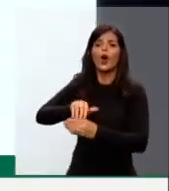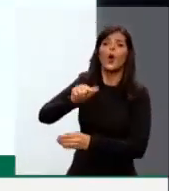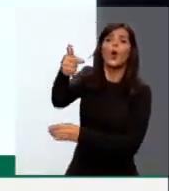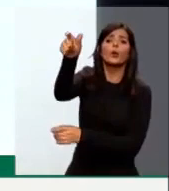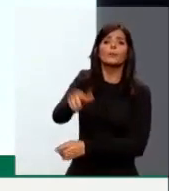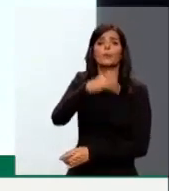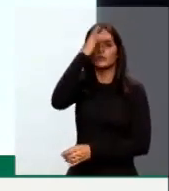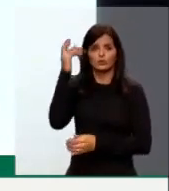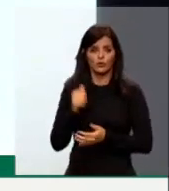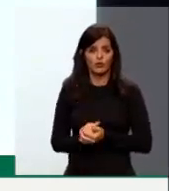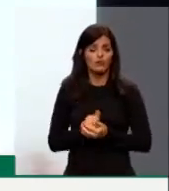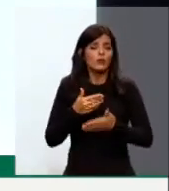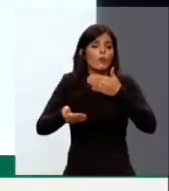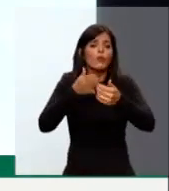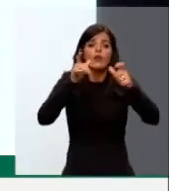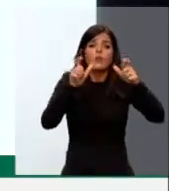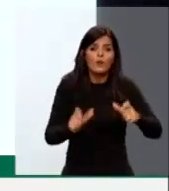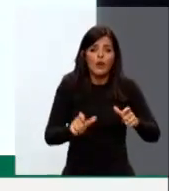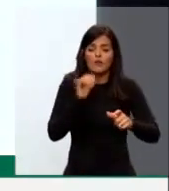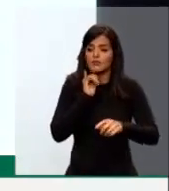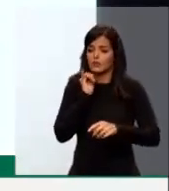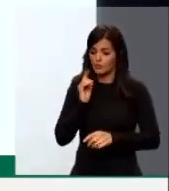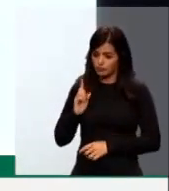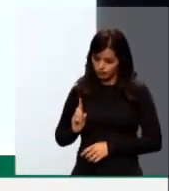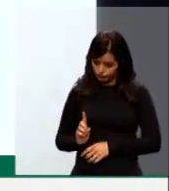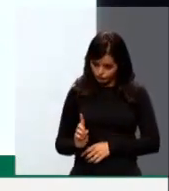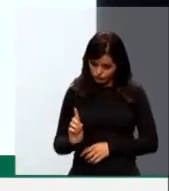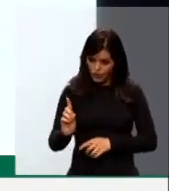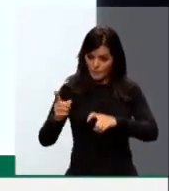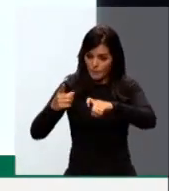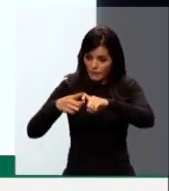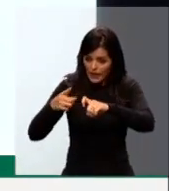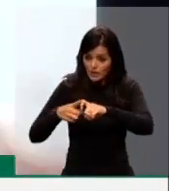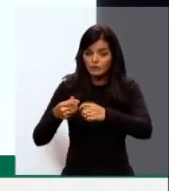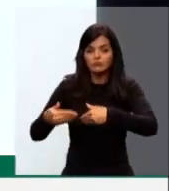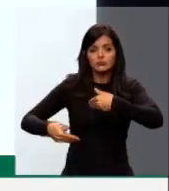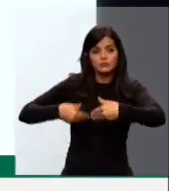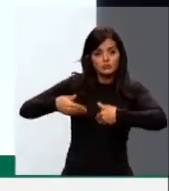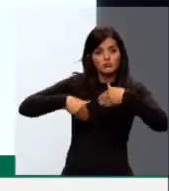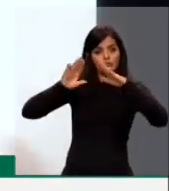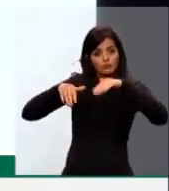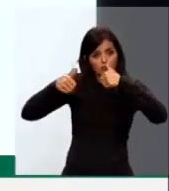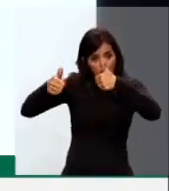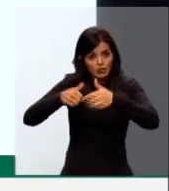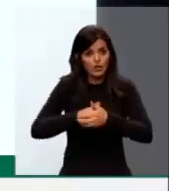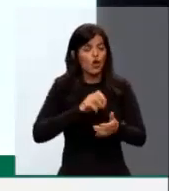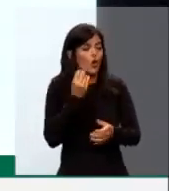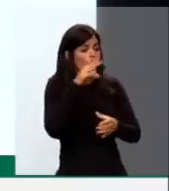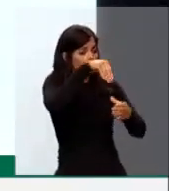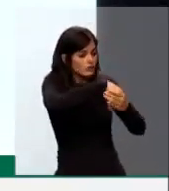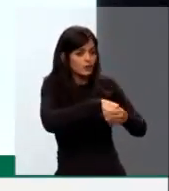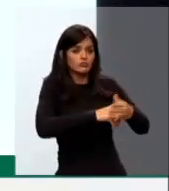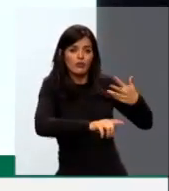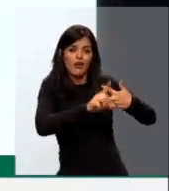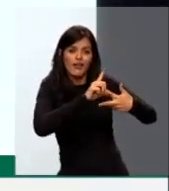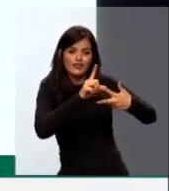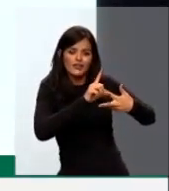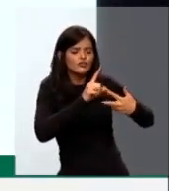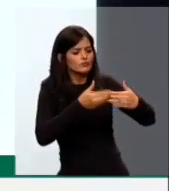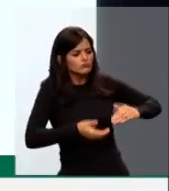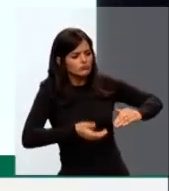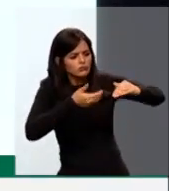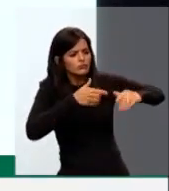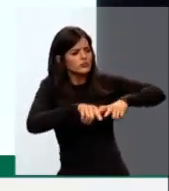consultório médico, seja dentro do parlamento, seja em qualquer lugar, os colonizadores